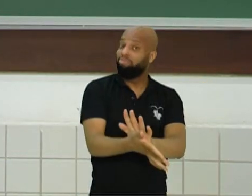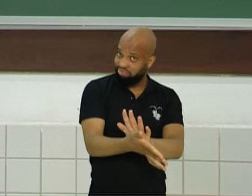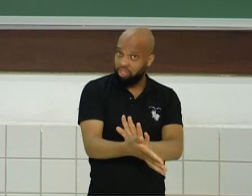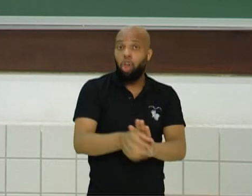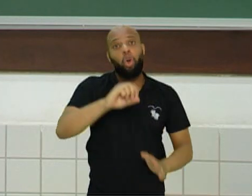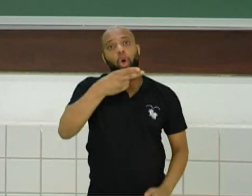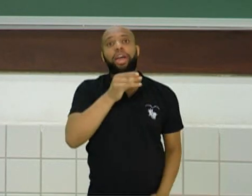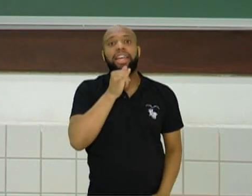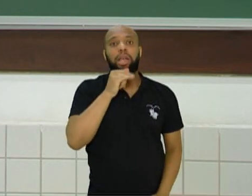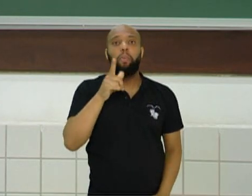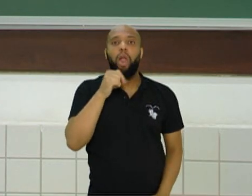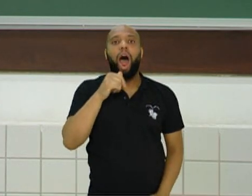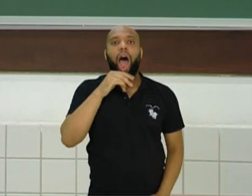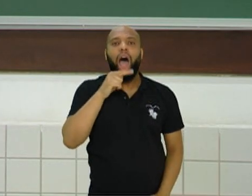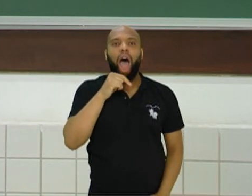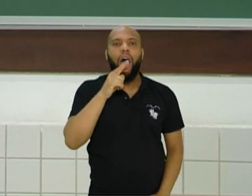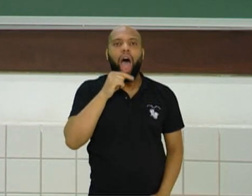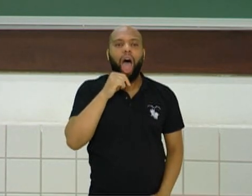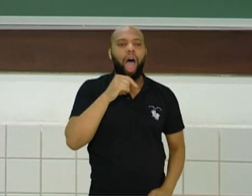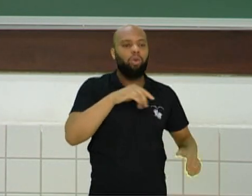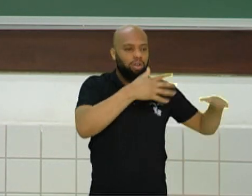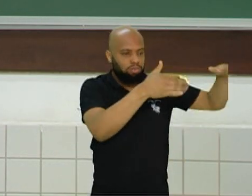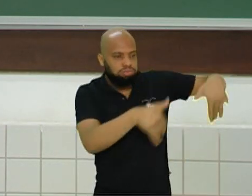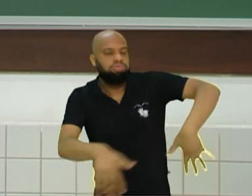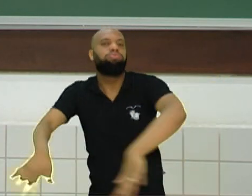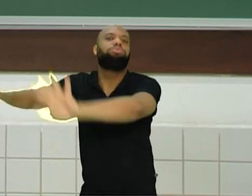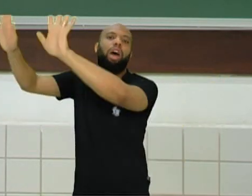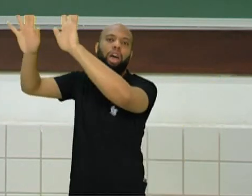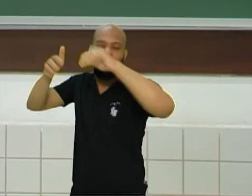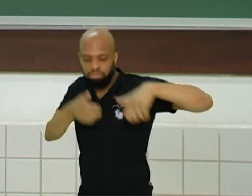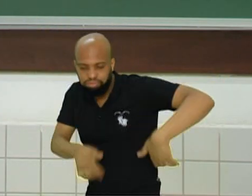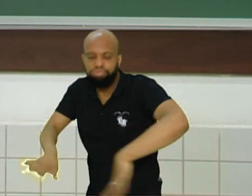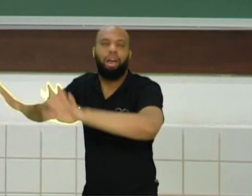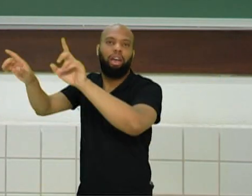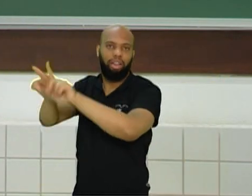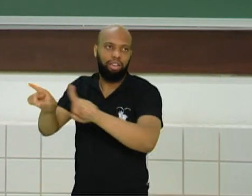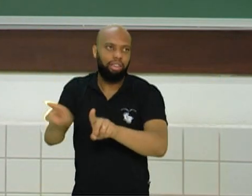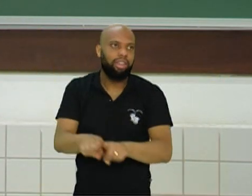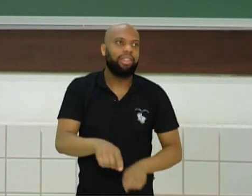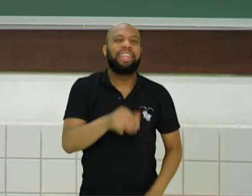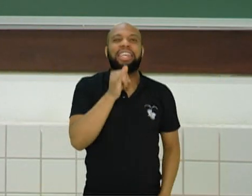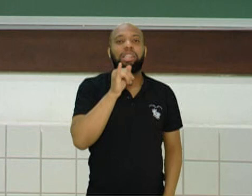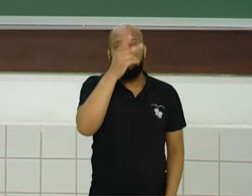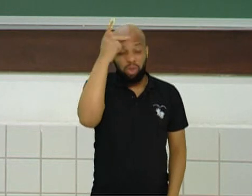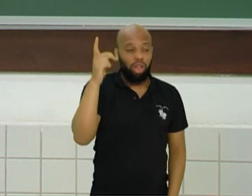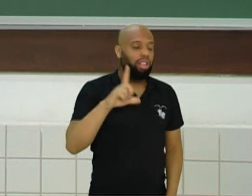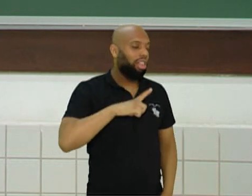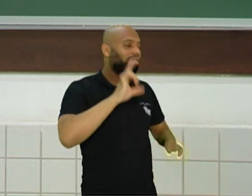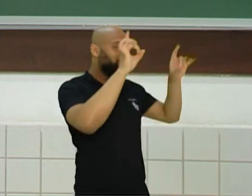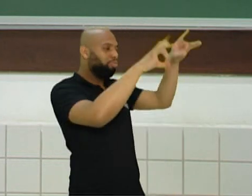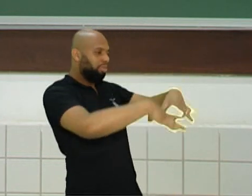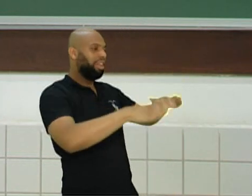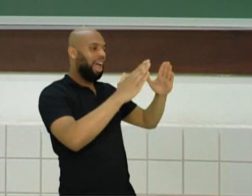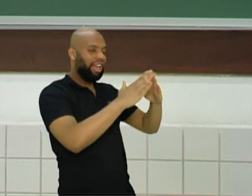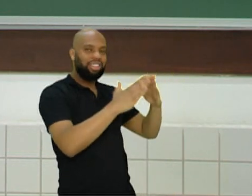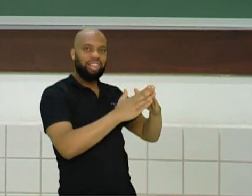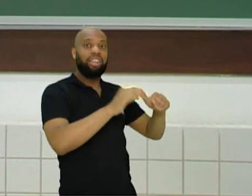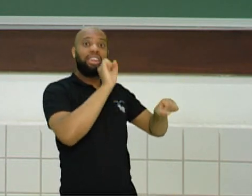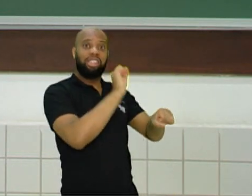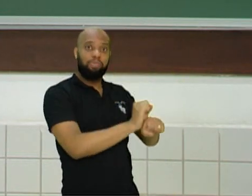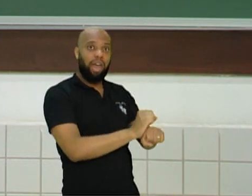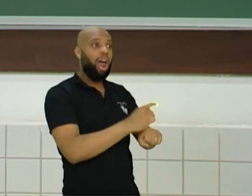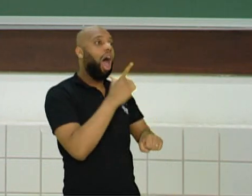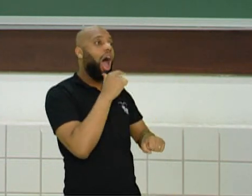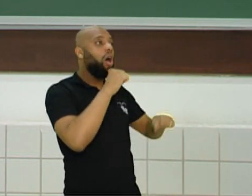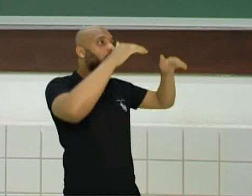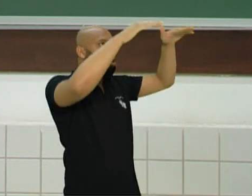perdidos mesmo, né? Muitas vezes as pessoas têm que deixar a sua moradia até a água baixar para que ela possa voltar. Então, além